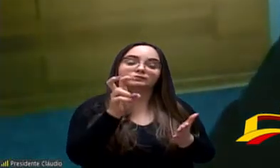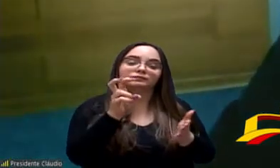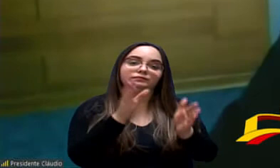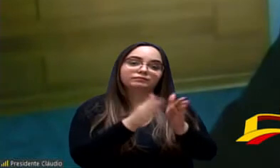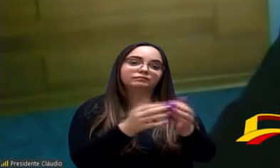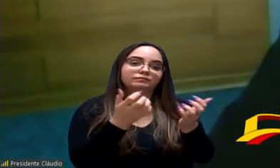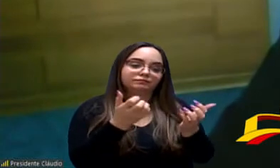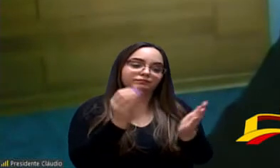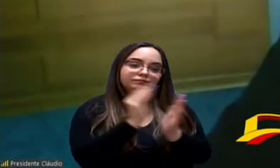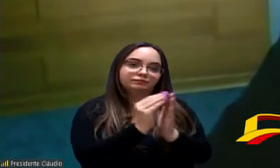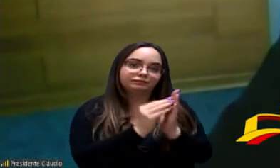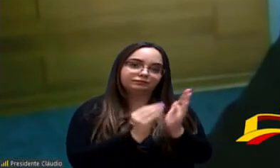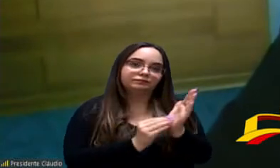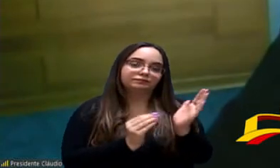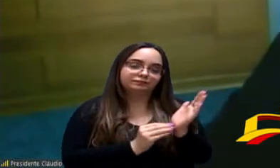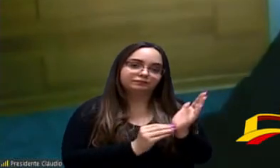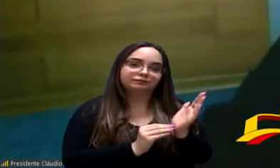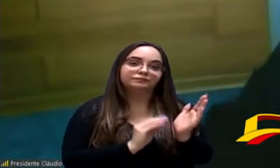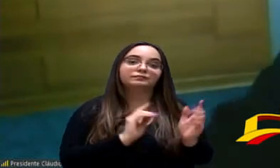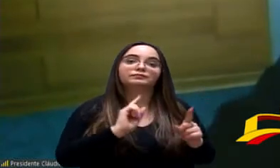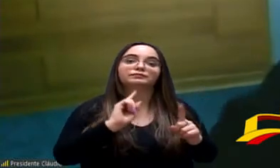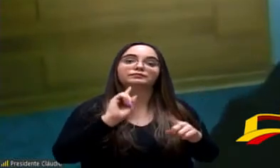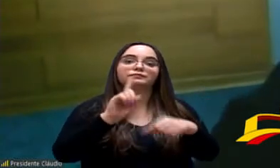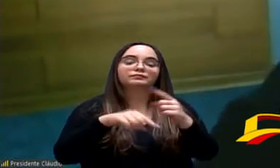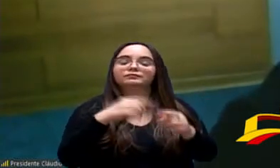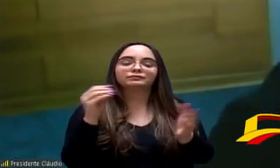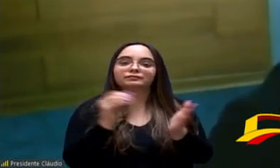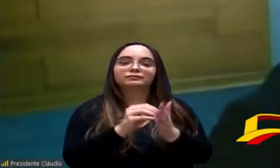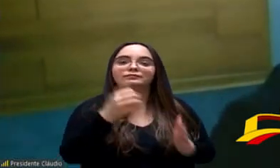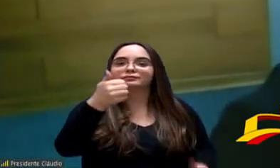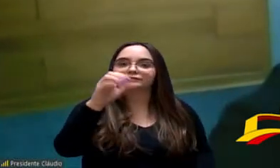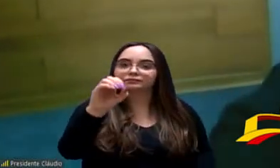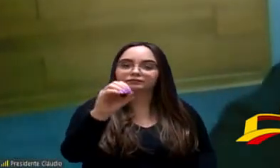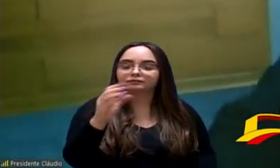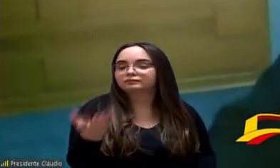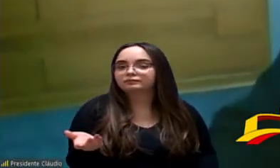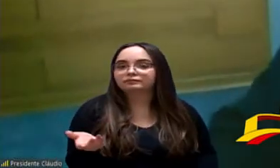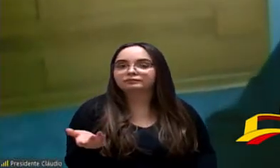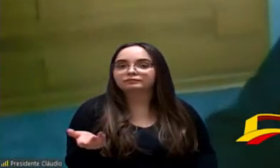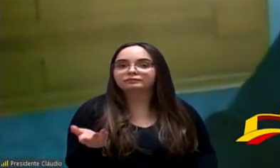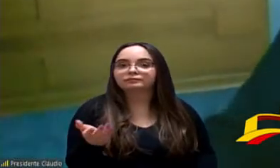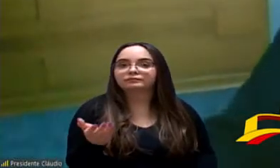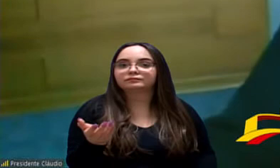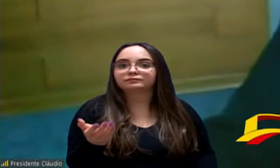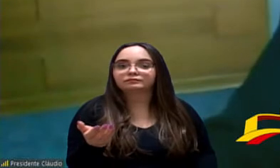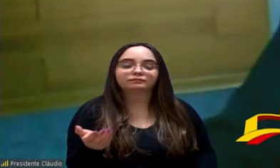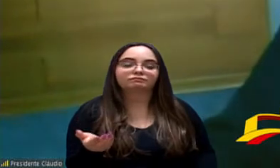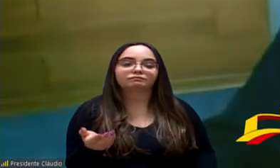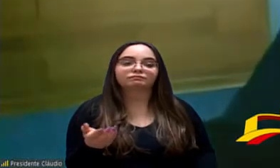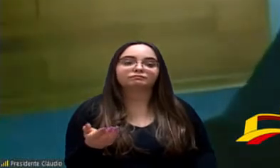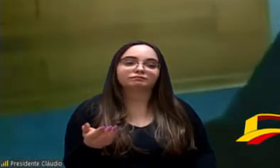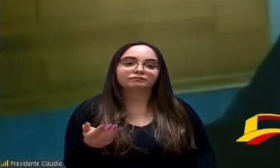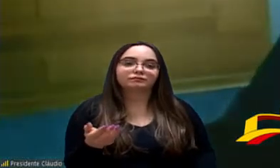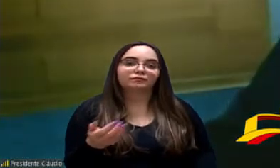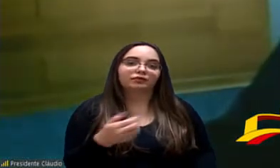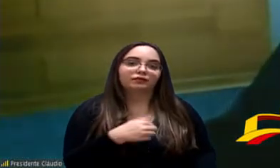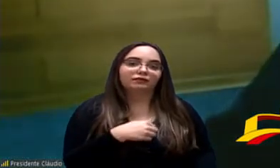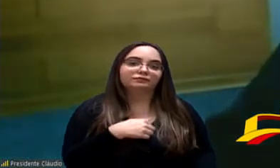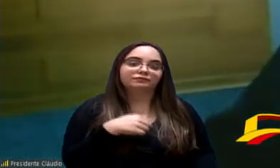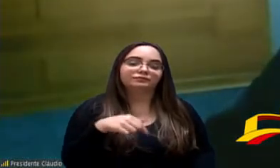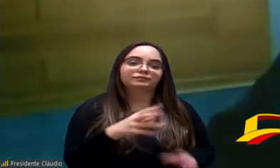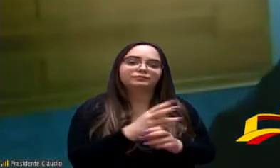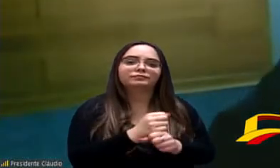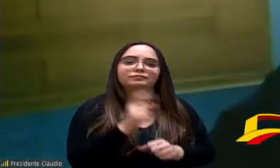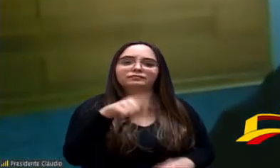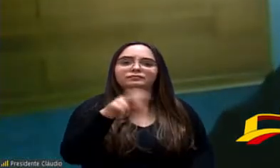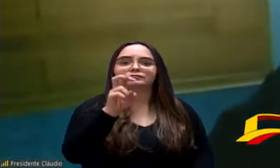na pauta e depois vem com 10. E aqui, pelo que eu... O tempo todo que eu disse aqui é